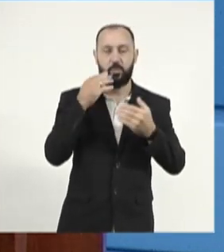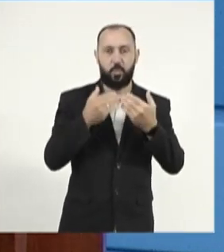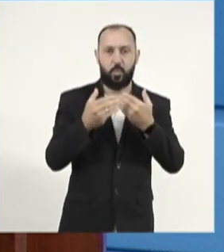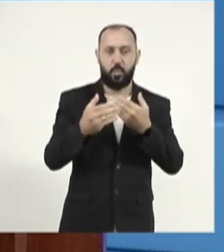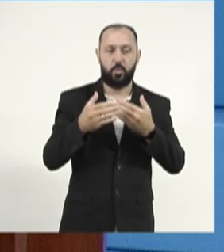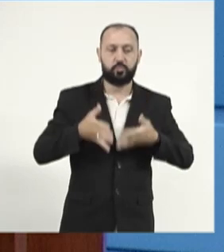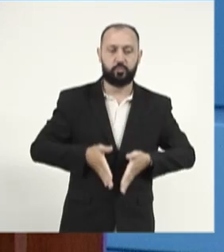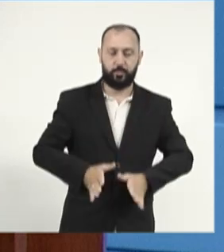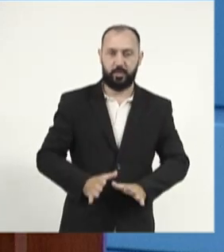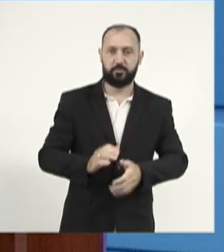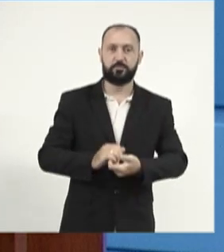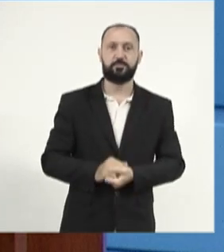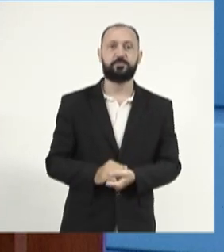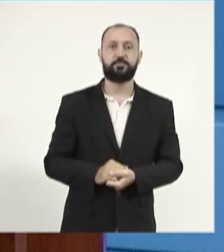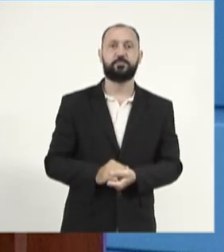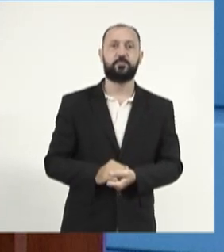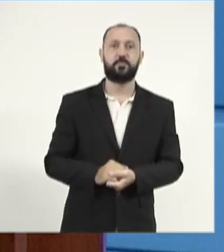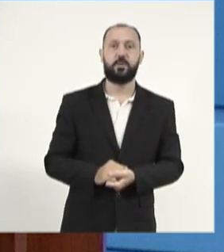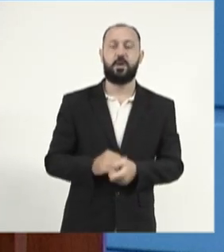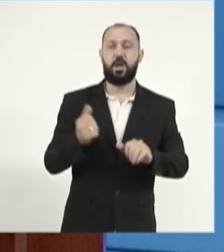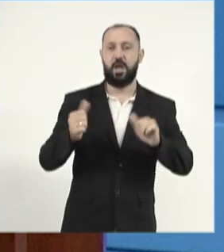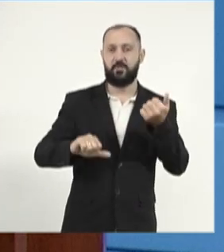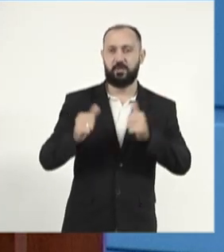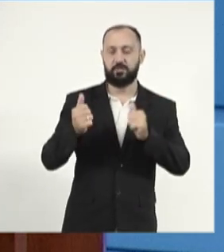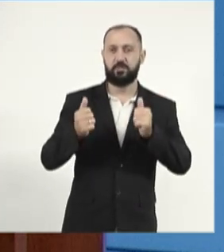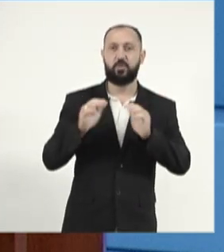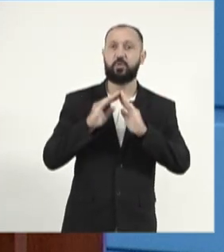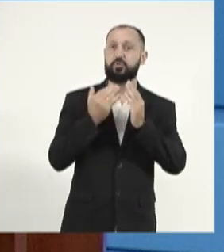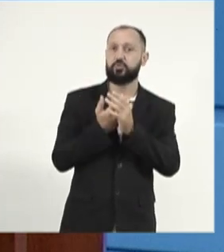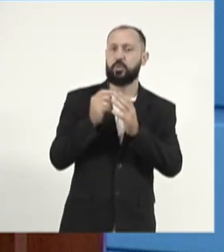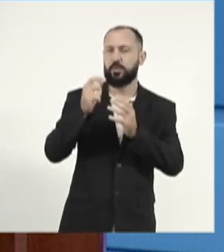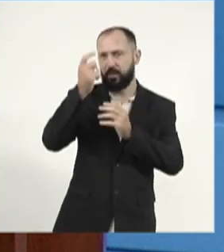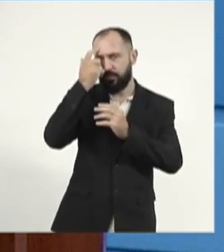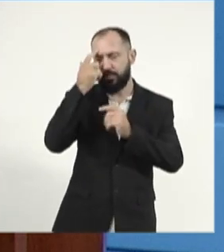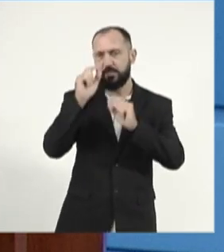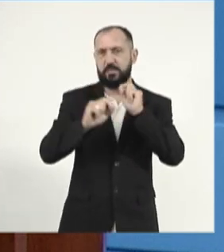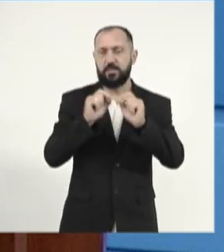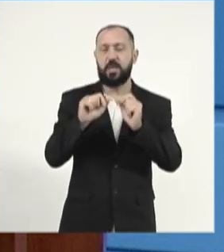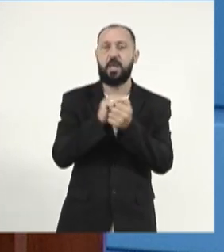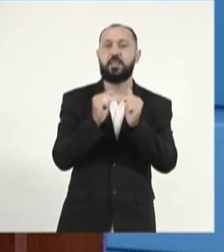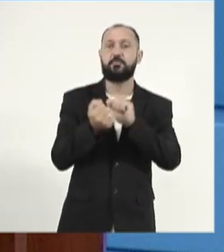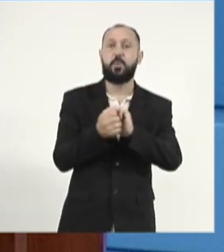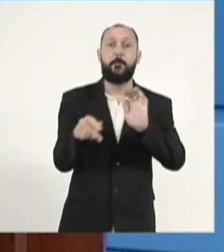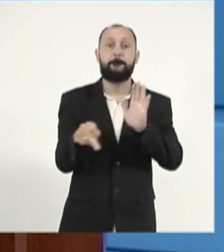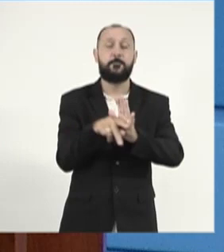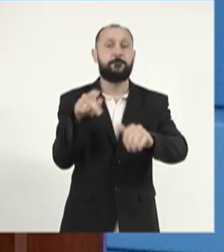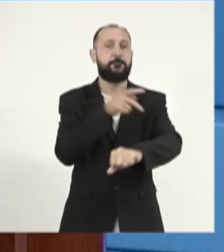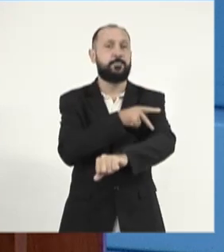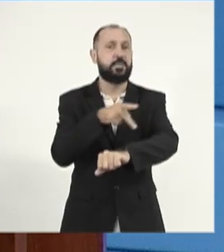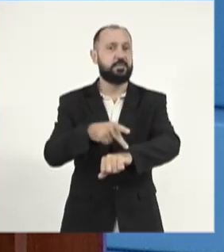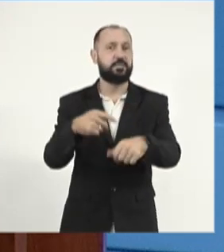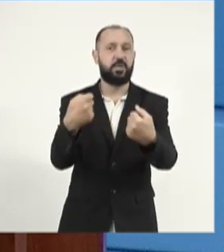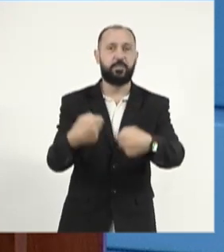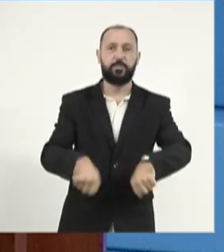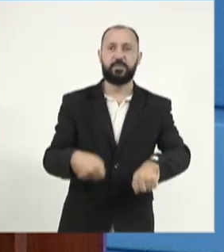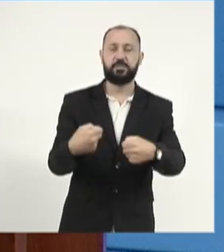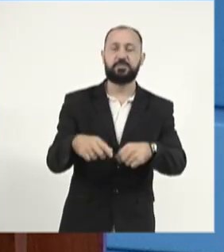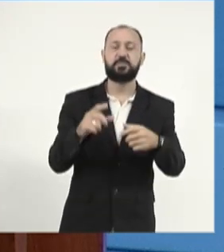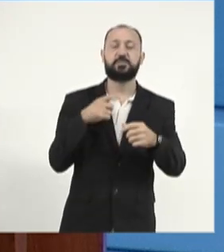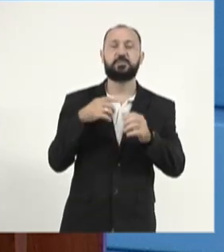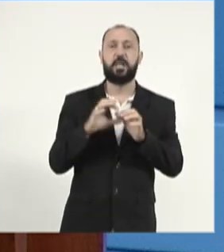parto. A avaliação escolar que considere as adaptações pedagógicas necessárias